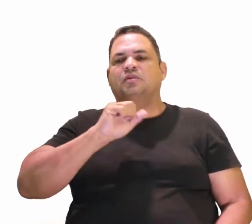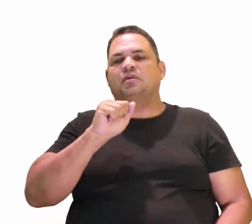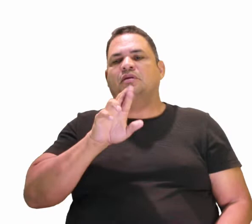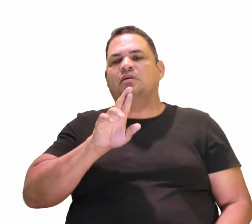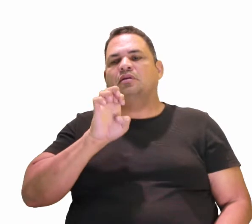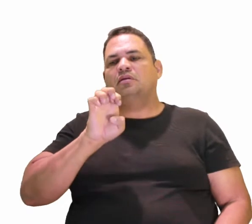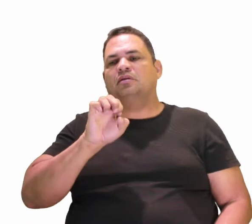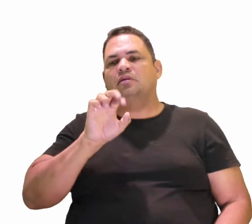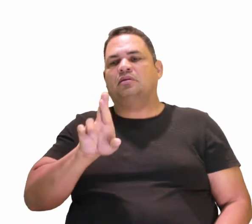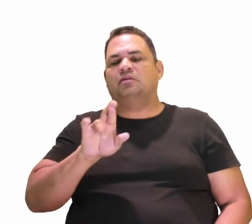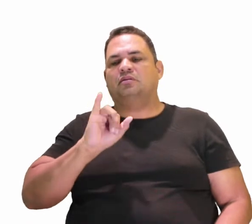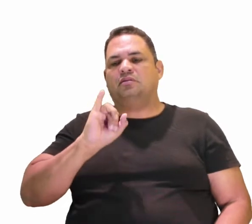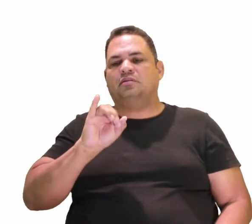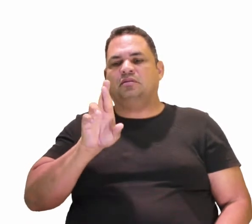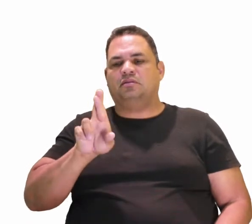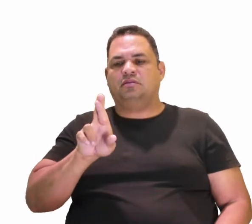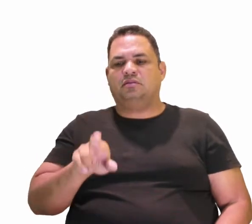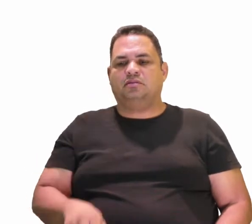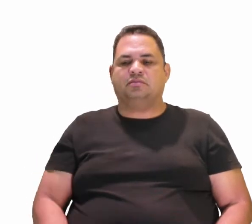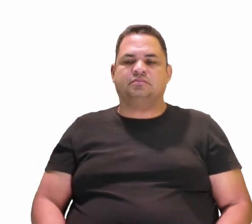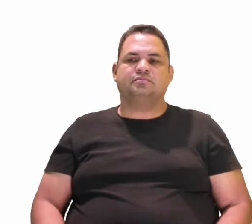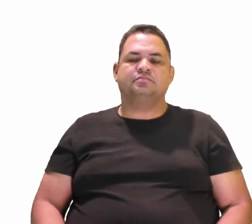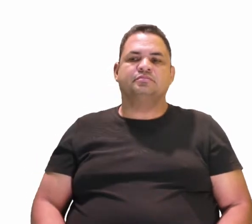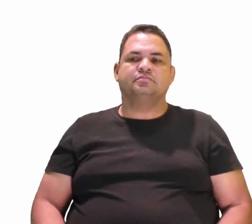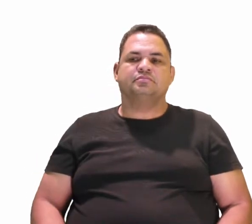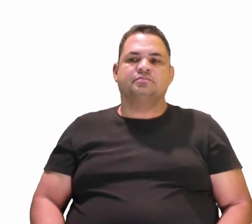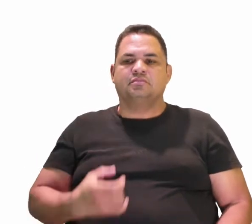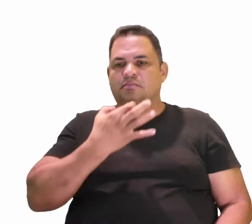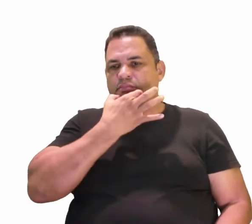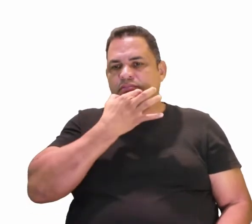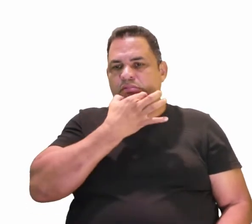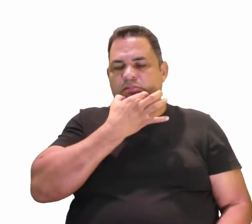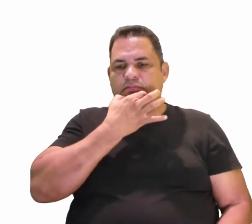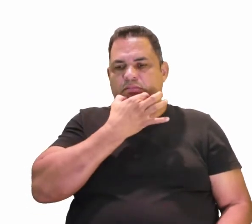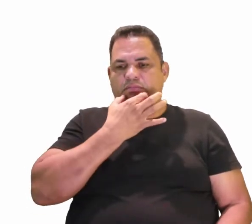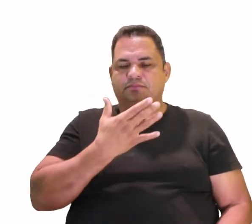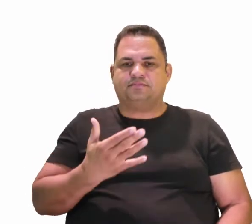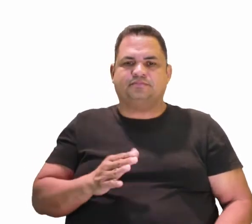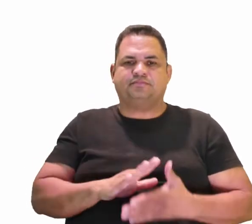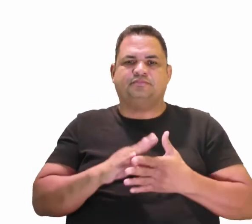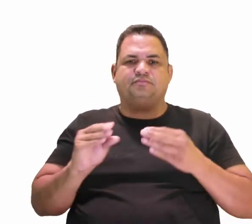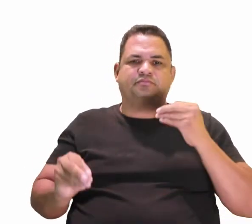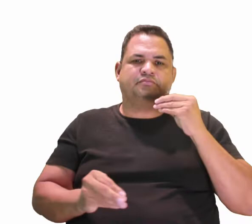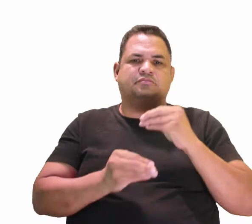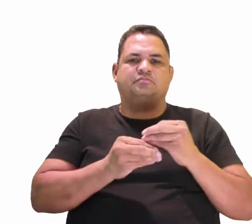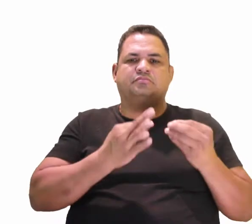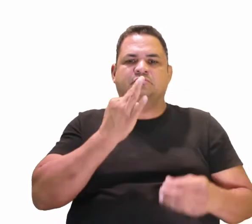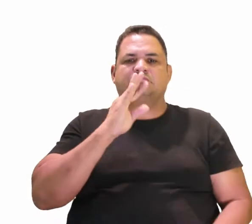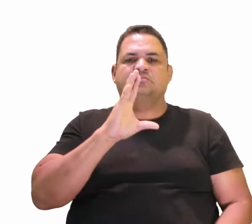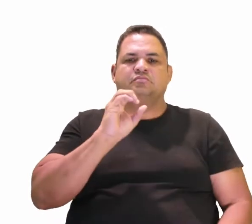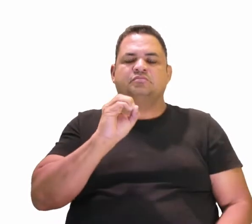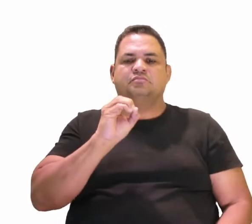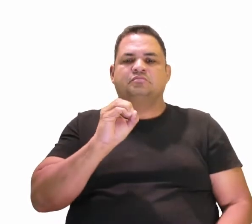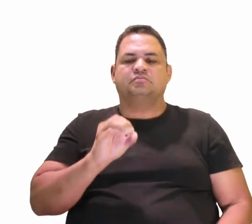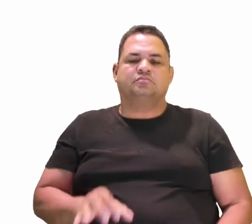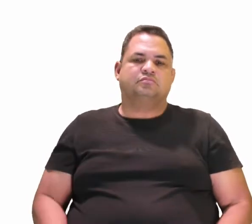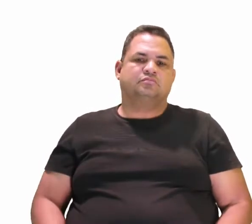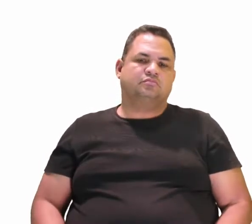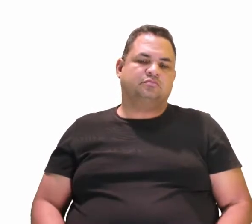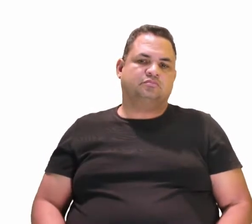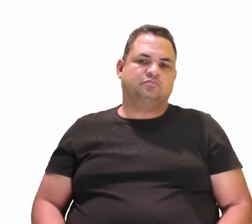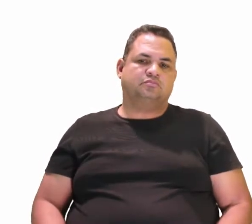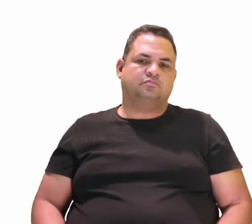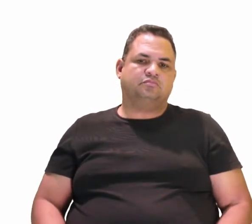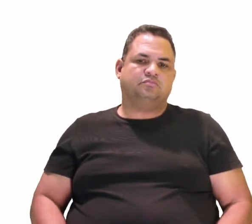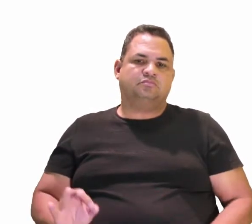ER, IR. São as 3 terminações. No inglês, você acrescenta o to na frente do verbo e ele fica